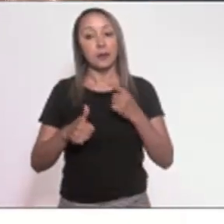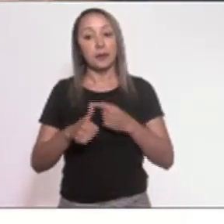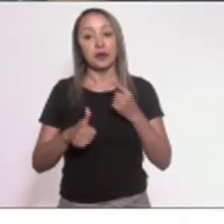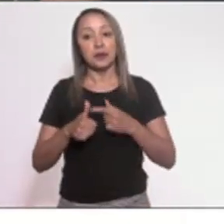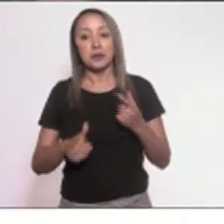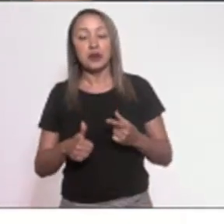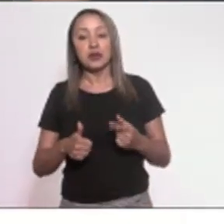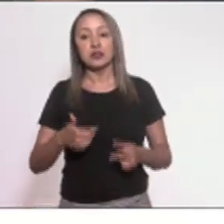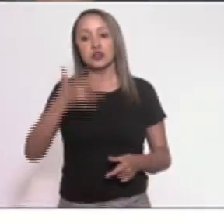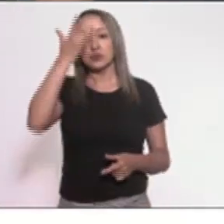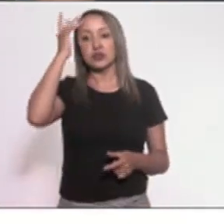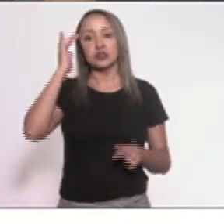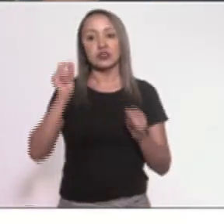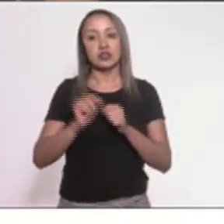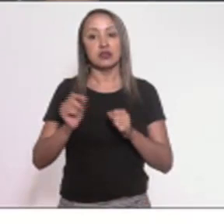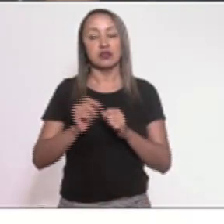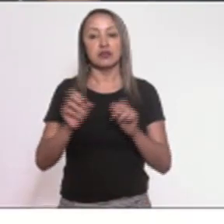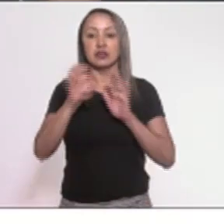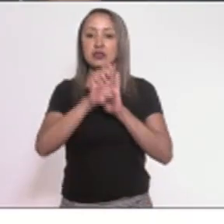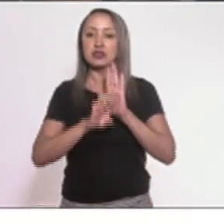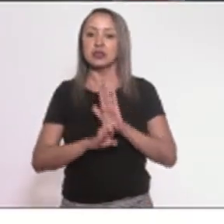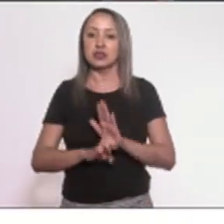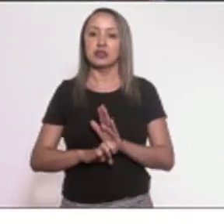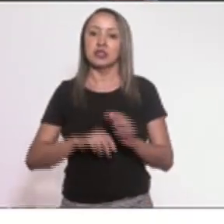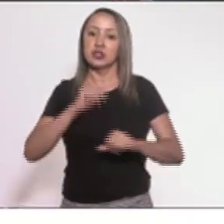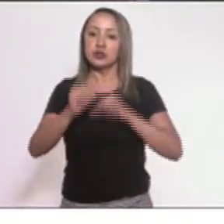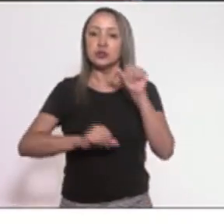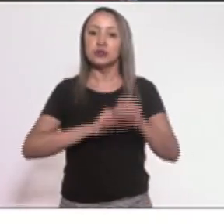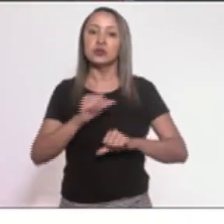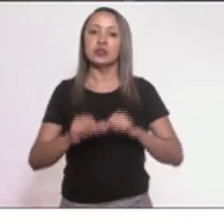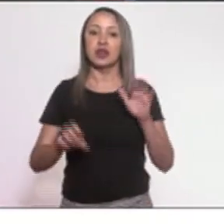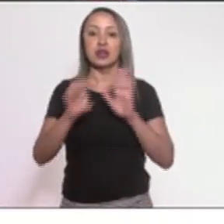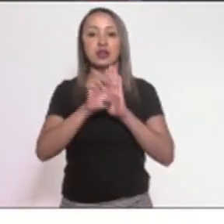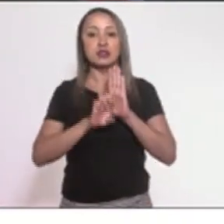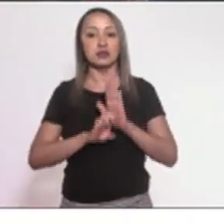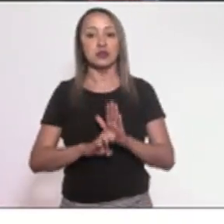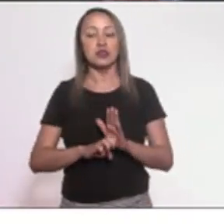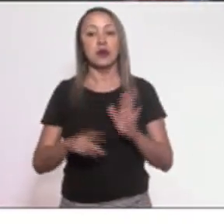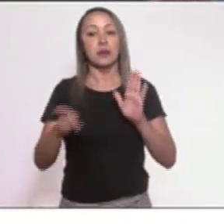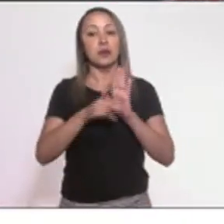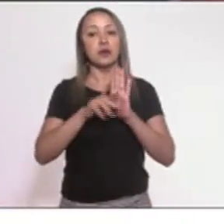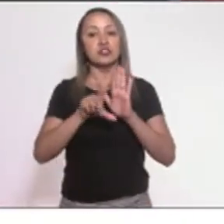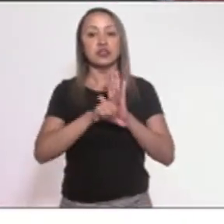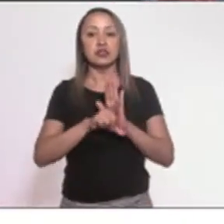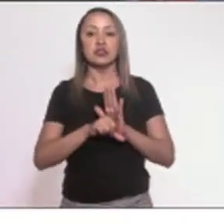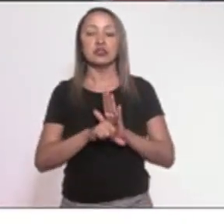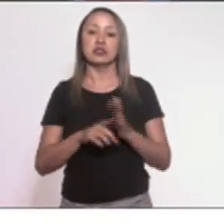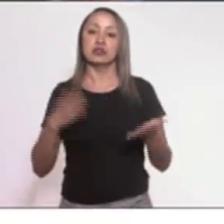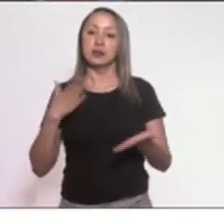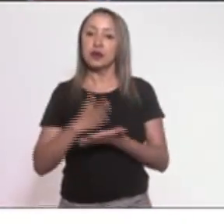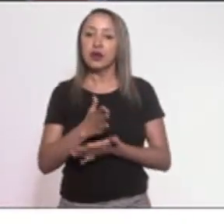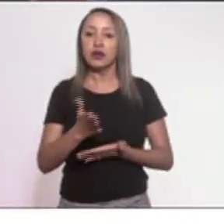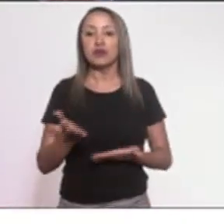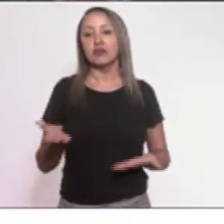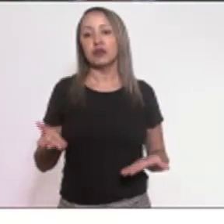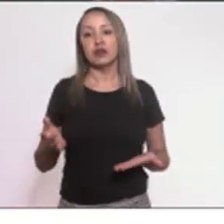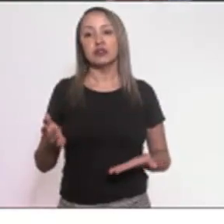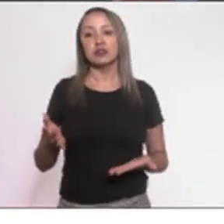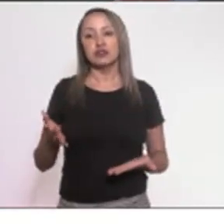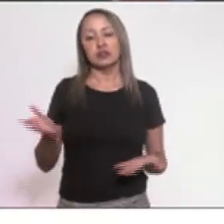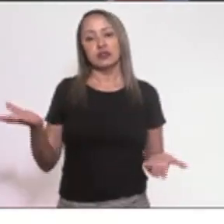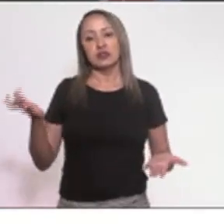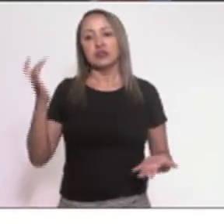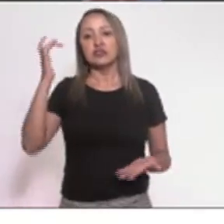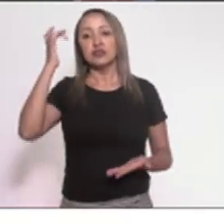das emendas falaram que retirariam as respectivas emendas para o projeto ser aprovado em sua forma simples e na segunda